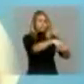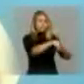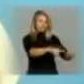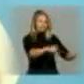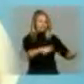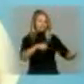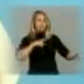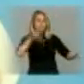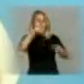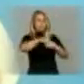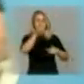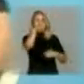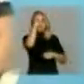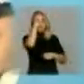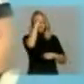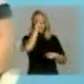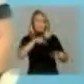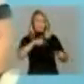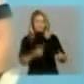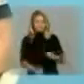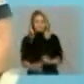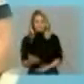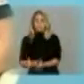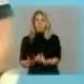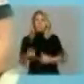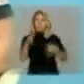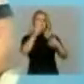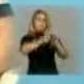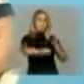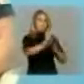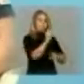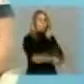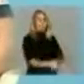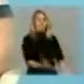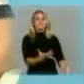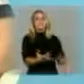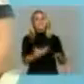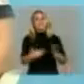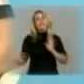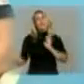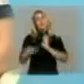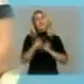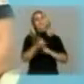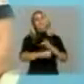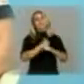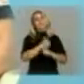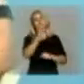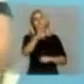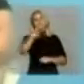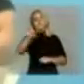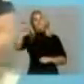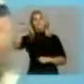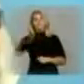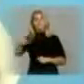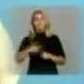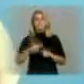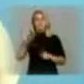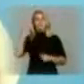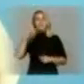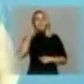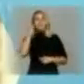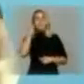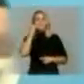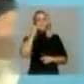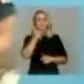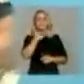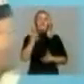nos hospitais de hanseníase depois eram queimados, né? E isso foi até 1990. Que é uma pena que a deputada não tivesse com a